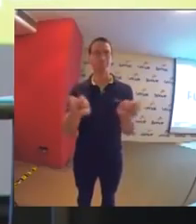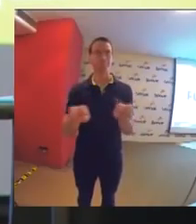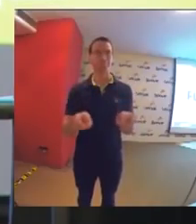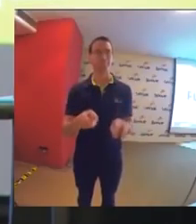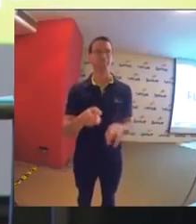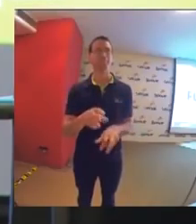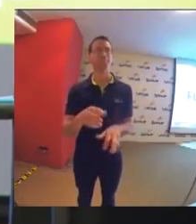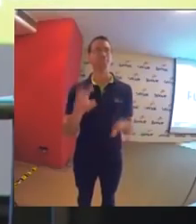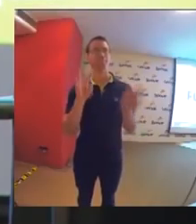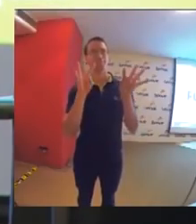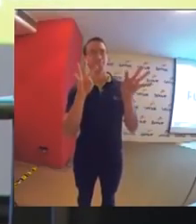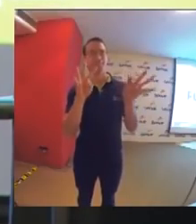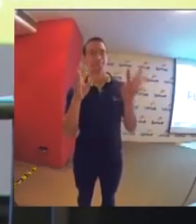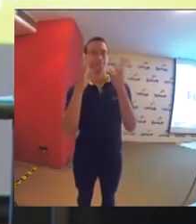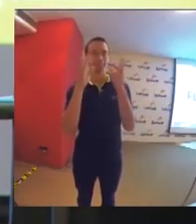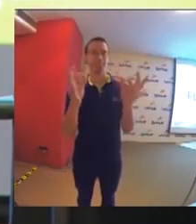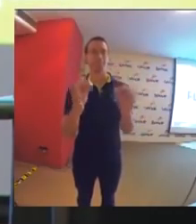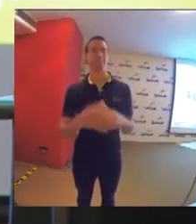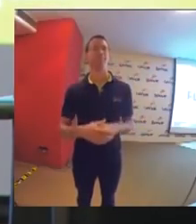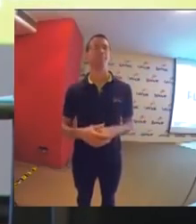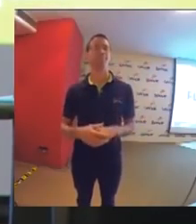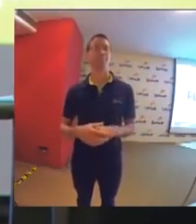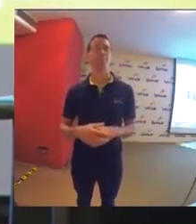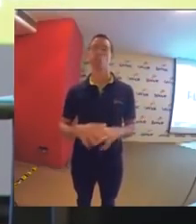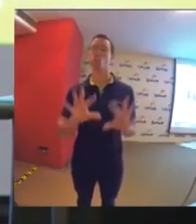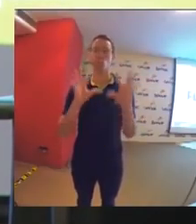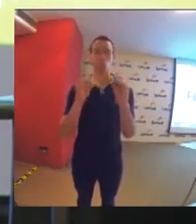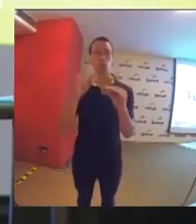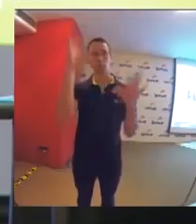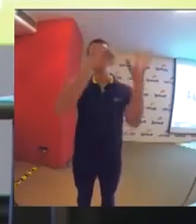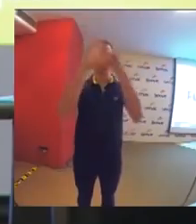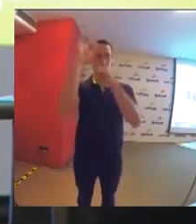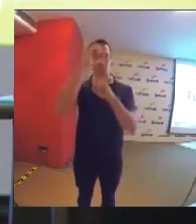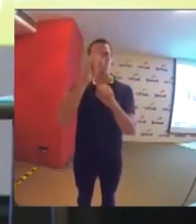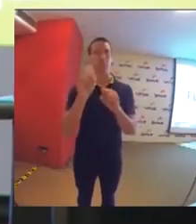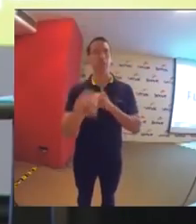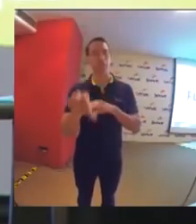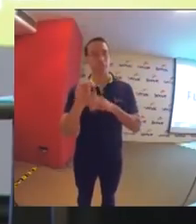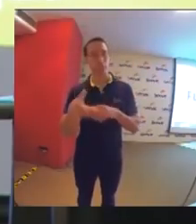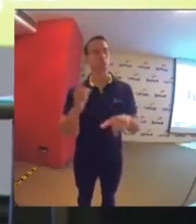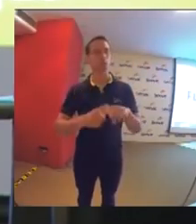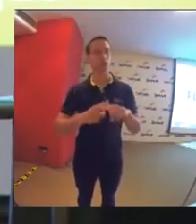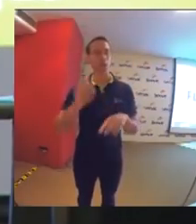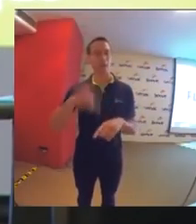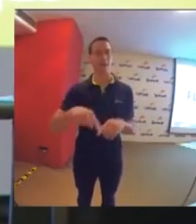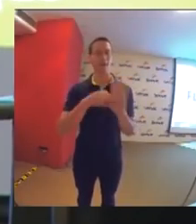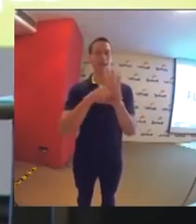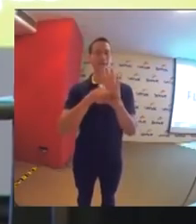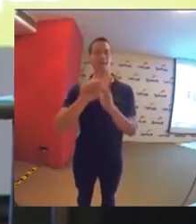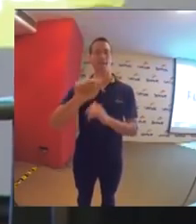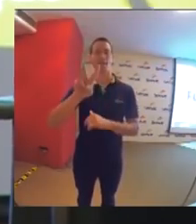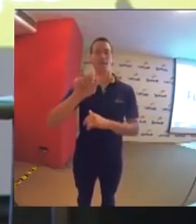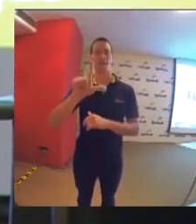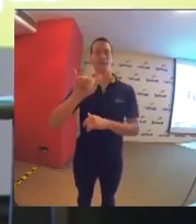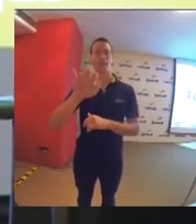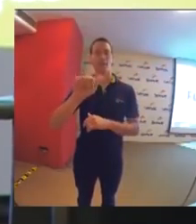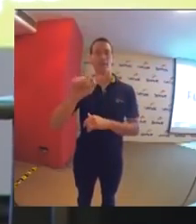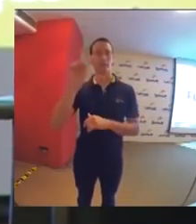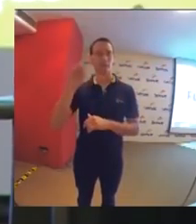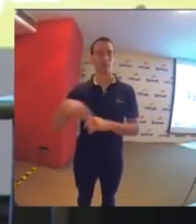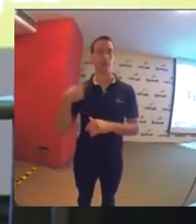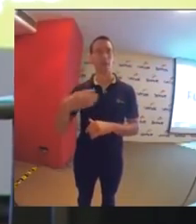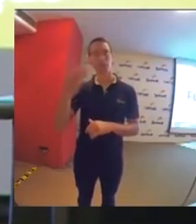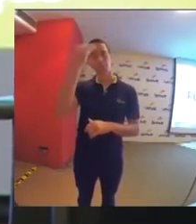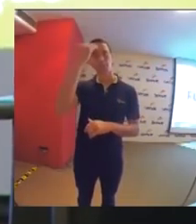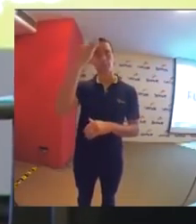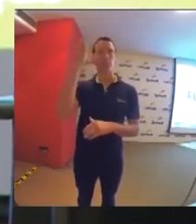atenta, aprendendo, ensinando, porque avaliação é isso. Quando eu sinto que já sei, eu partilho com os outros aquilo que eu sei. Quando eu produzo